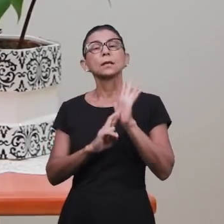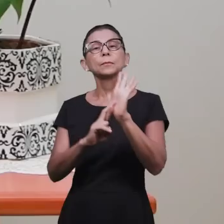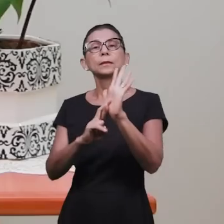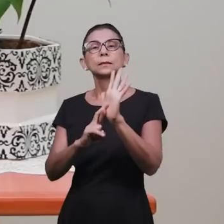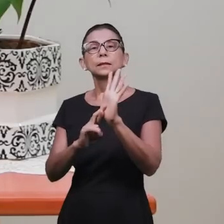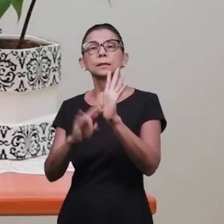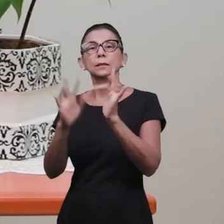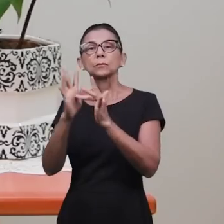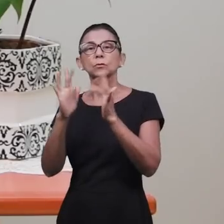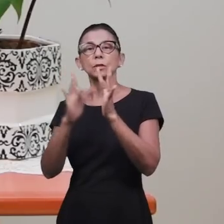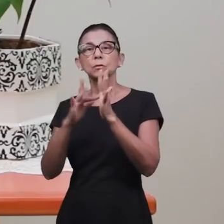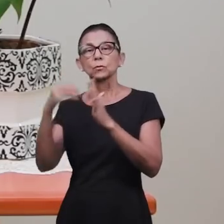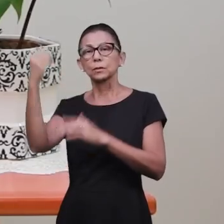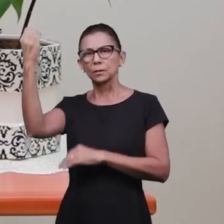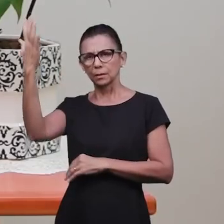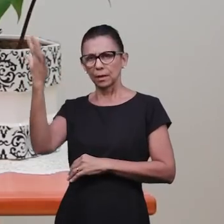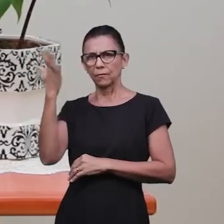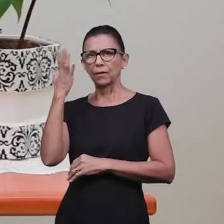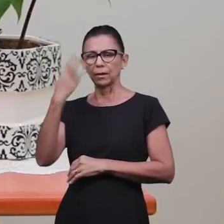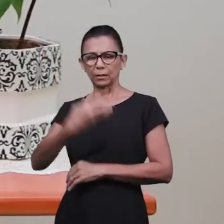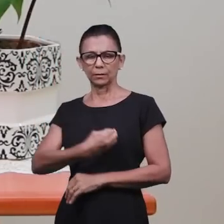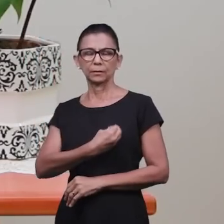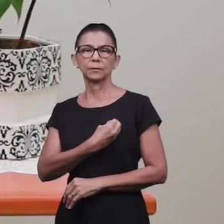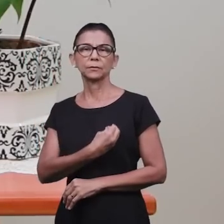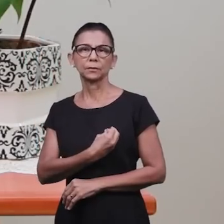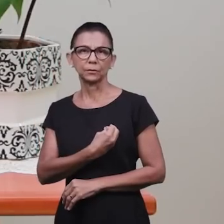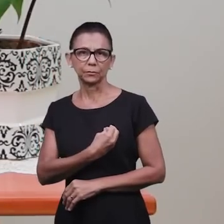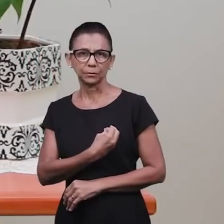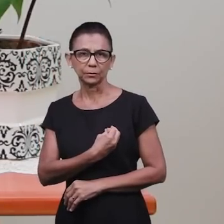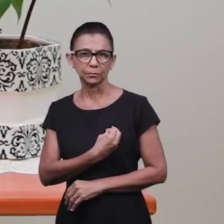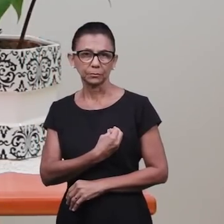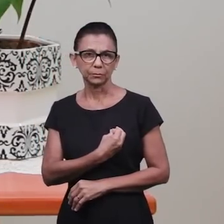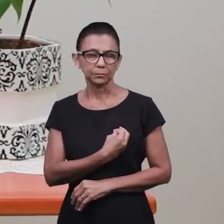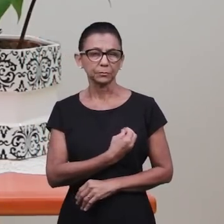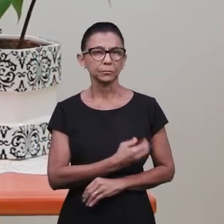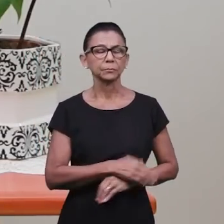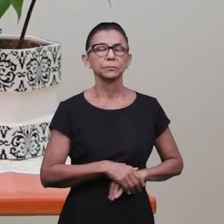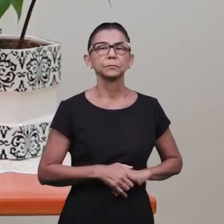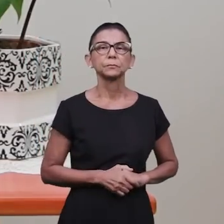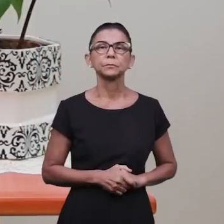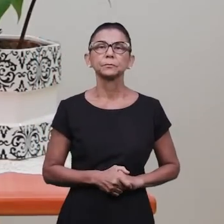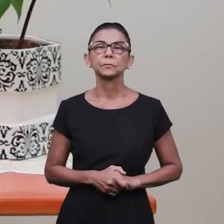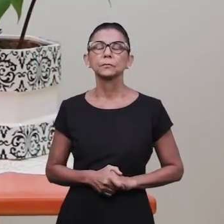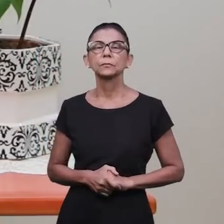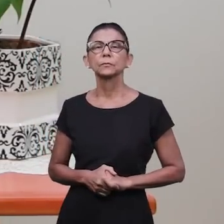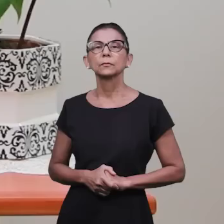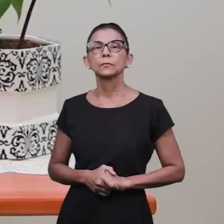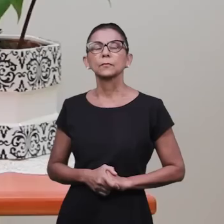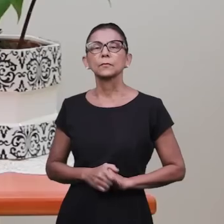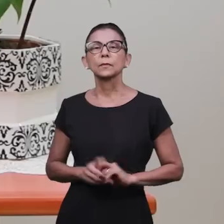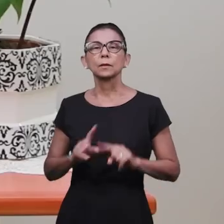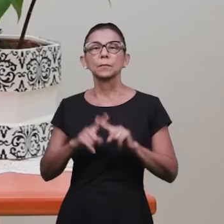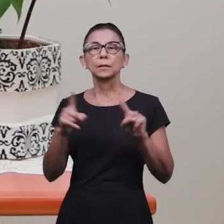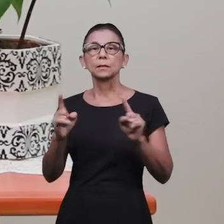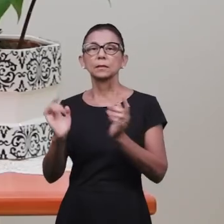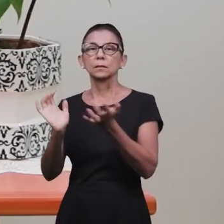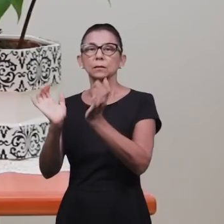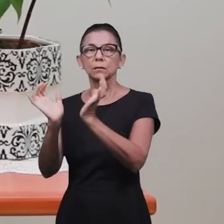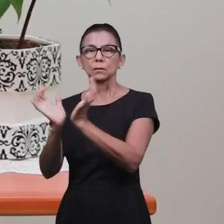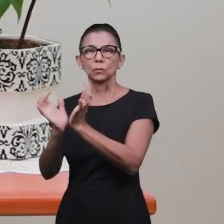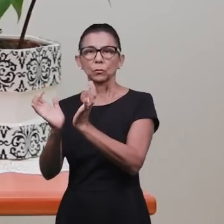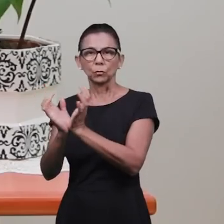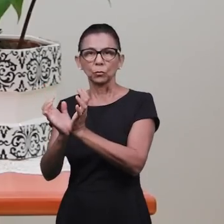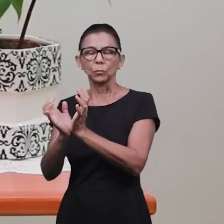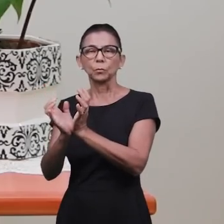Jesus vivo nas nossas vidas. A luz que as virgens